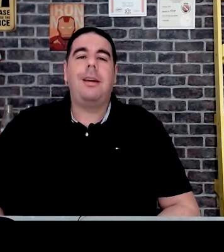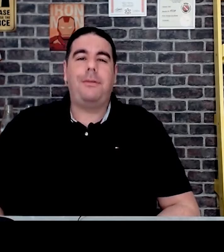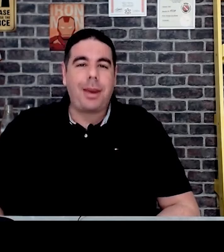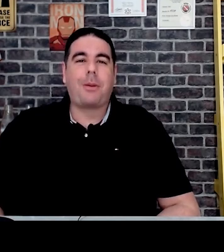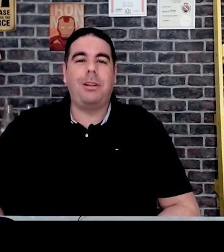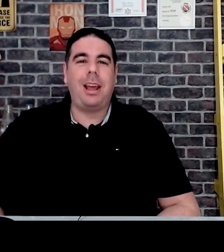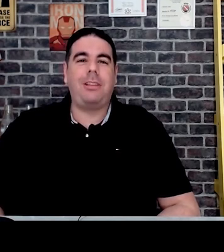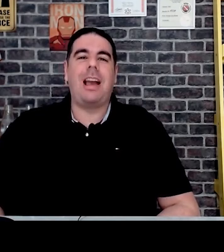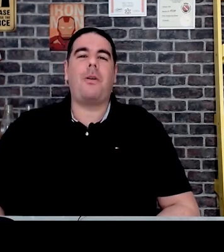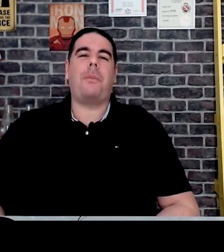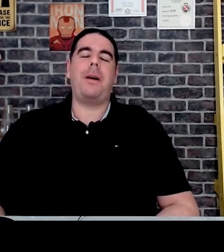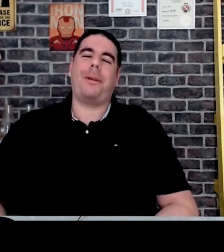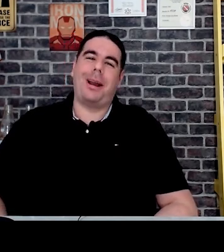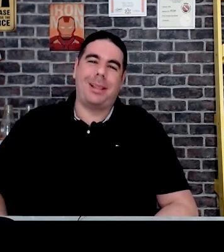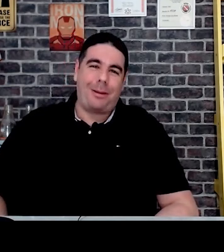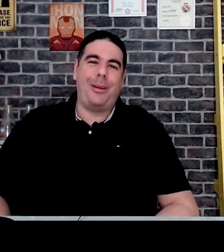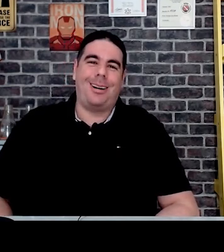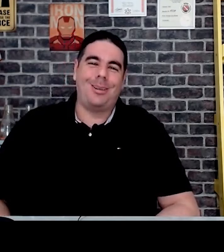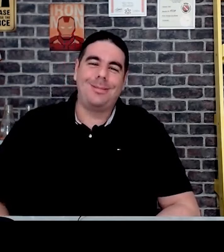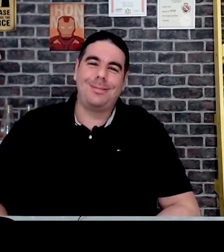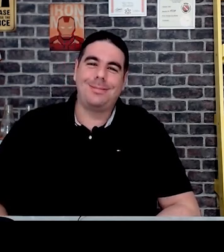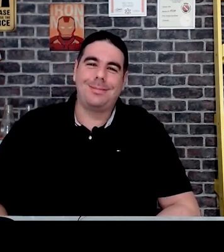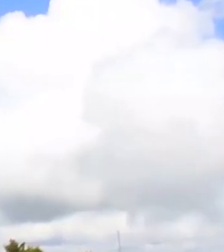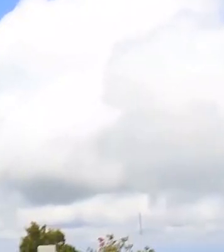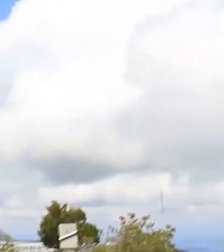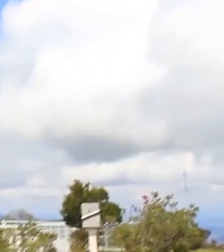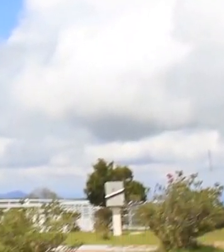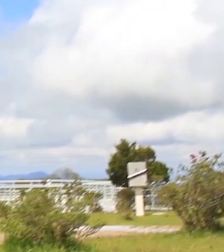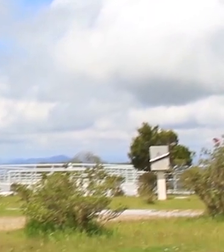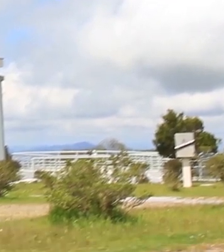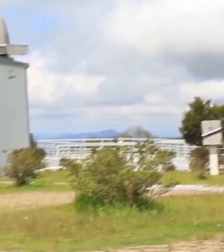importante, fique com a gente e acompanhe o programa até o final.